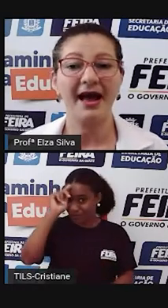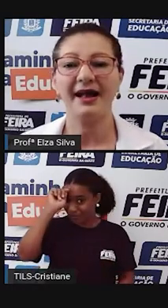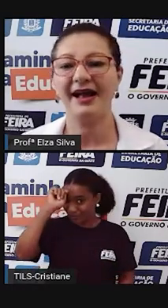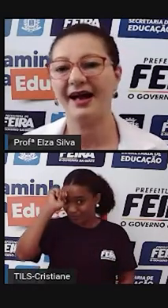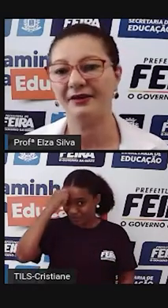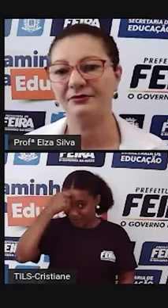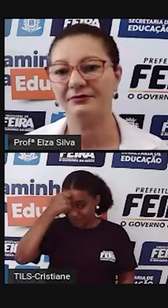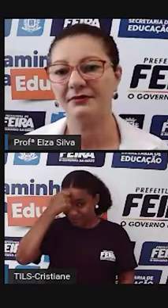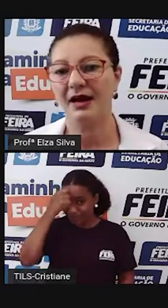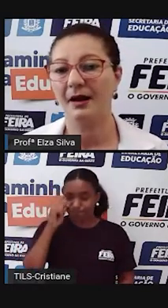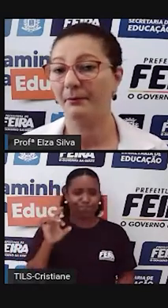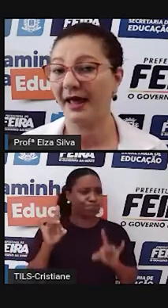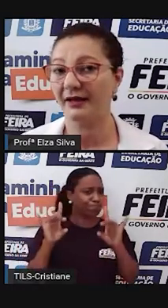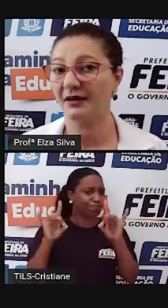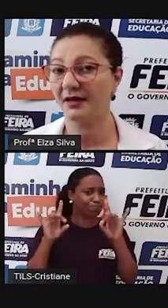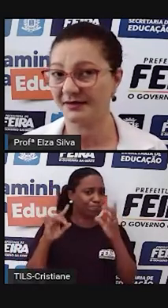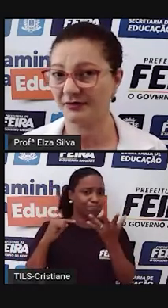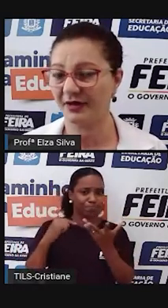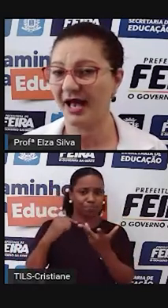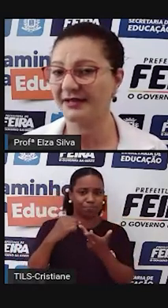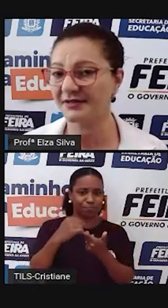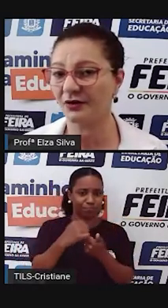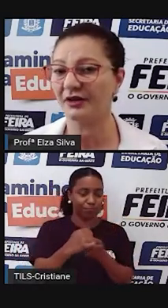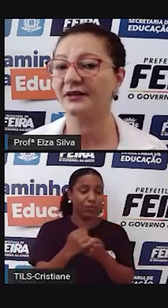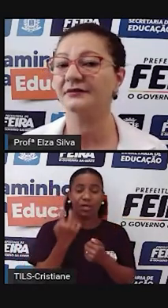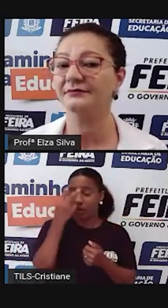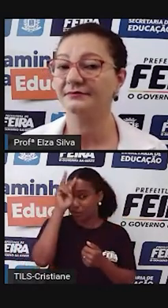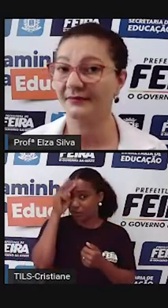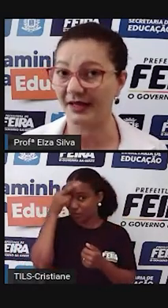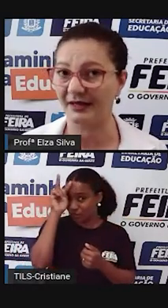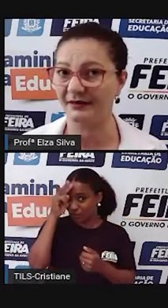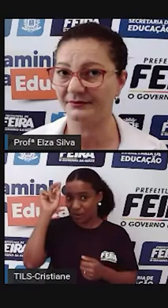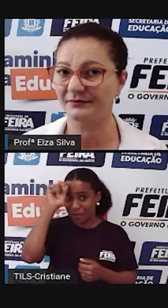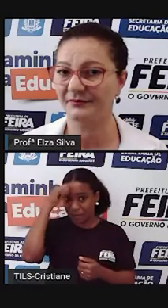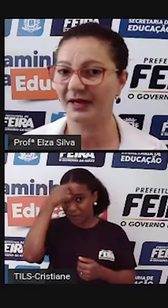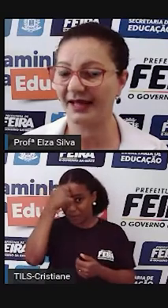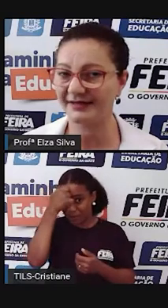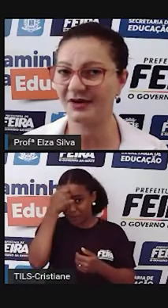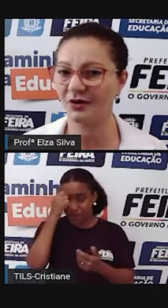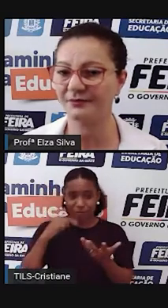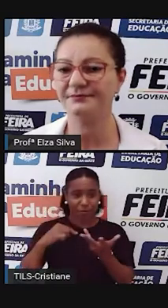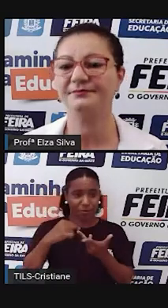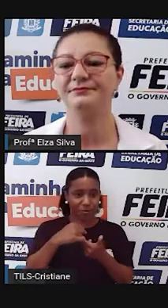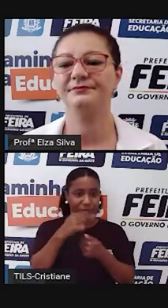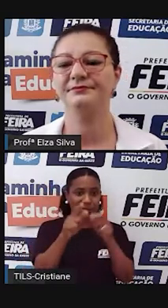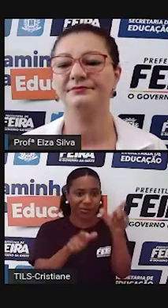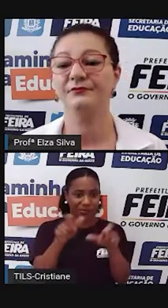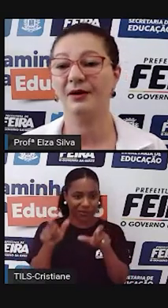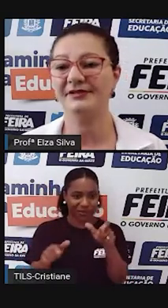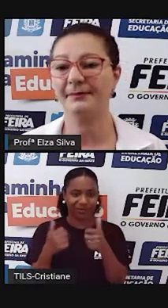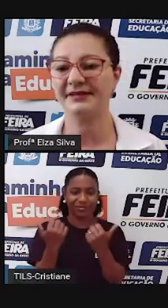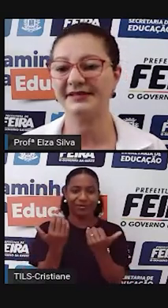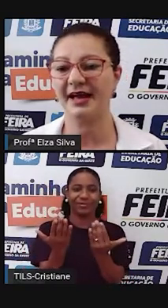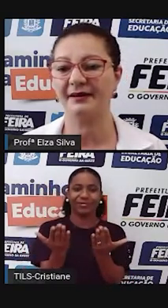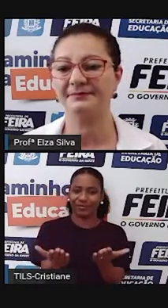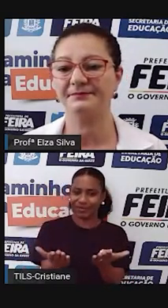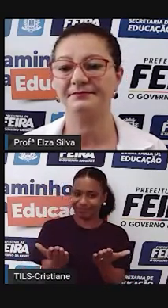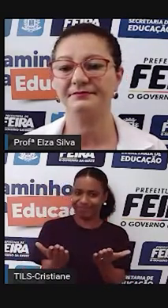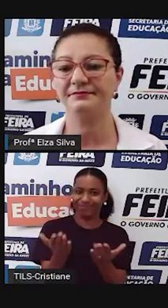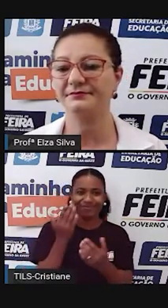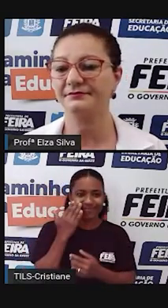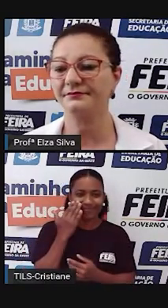que marcaram Black History, a história negra. Let's go! Vamos